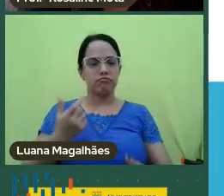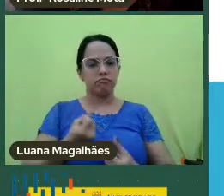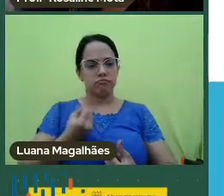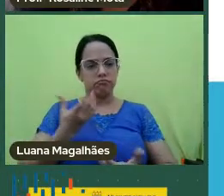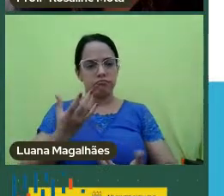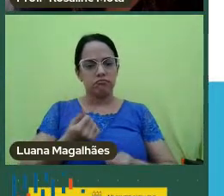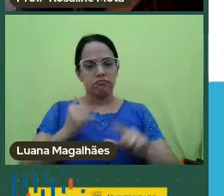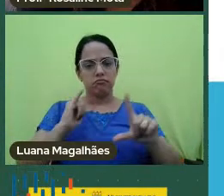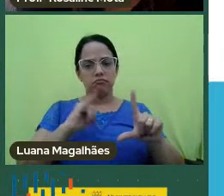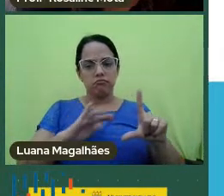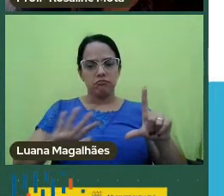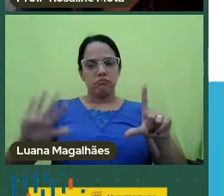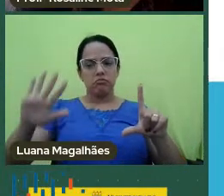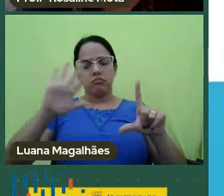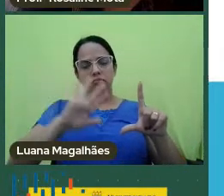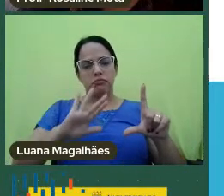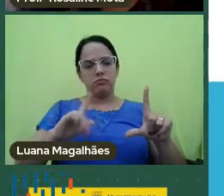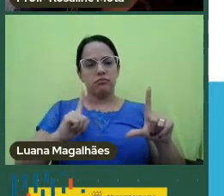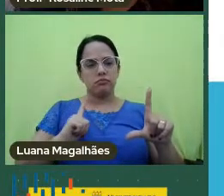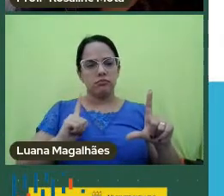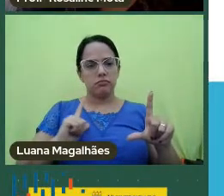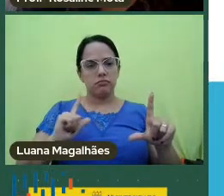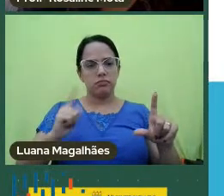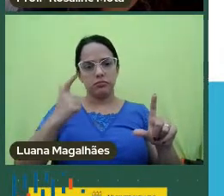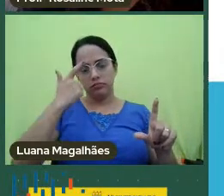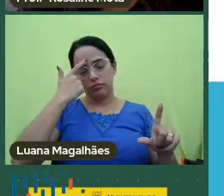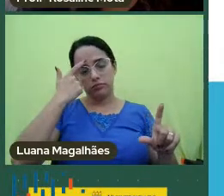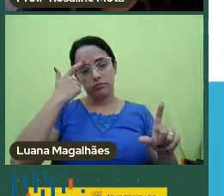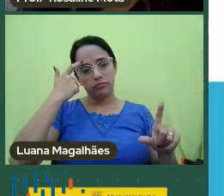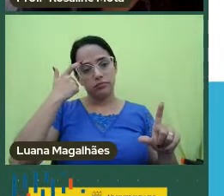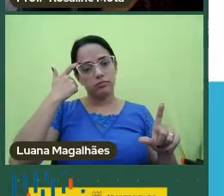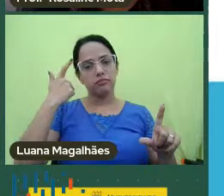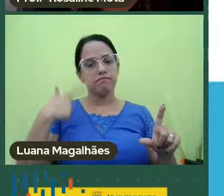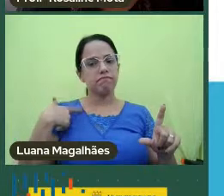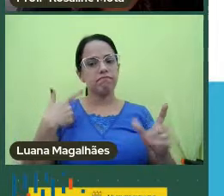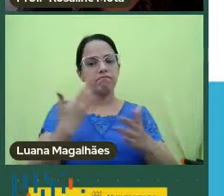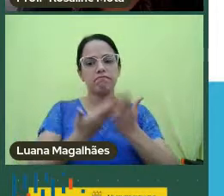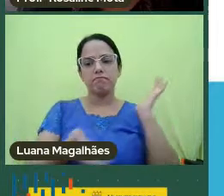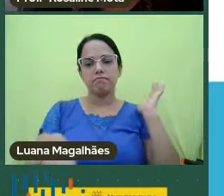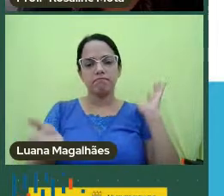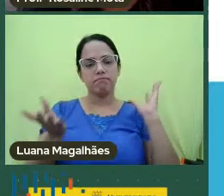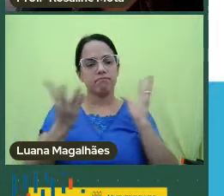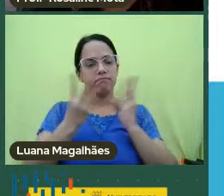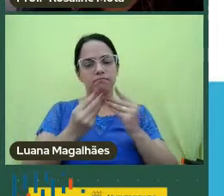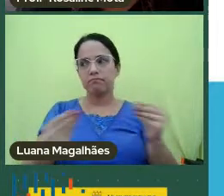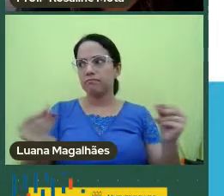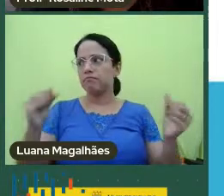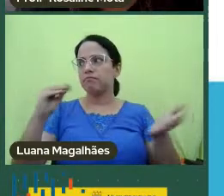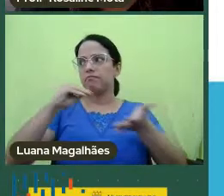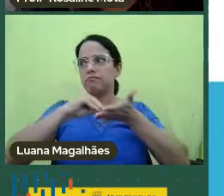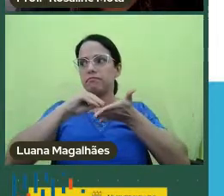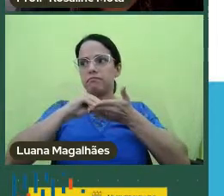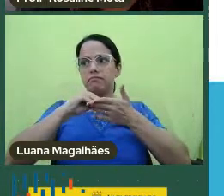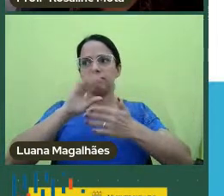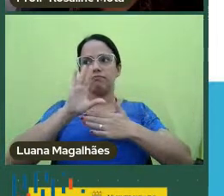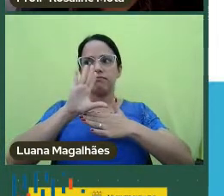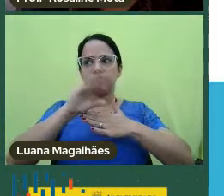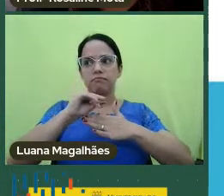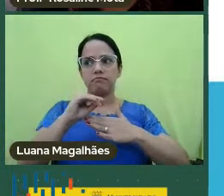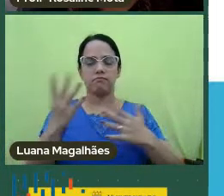uma gama muito grande de imagens que está se perdendo, não está sendo registrado. A gente